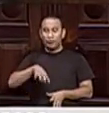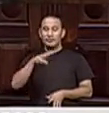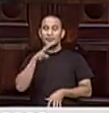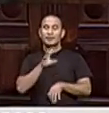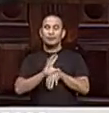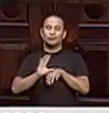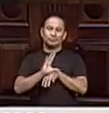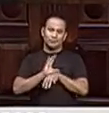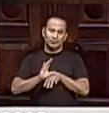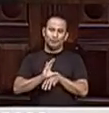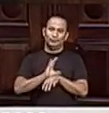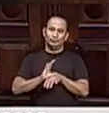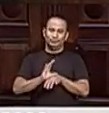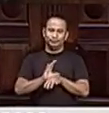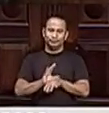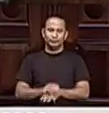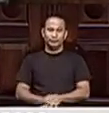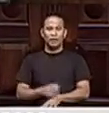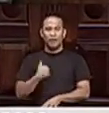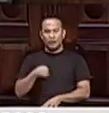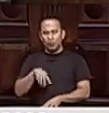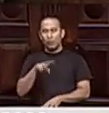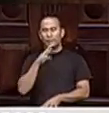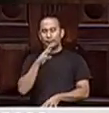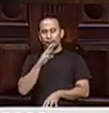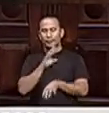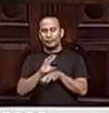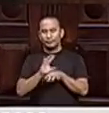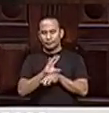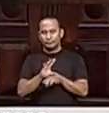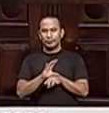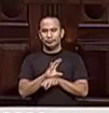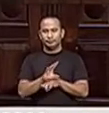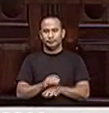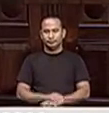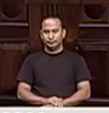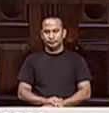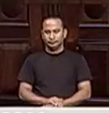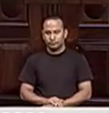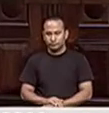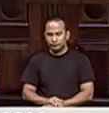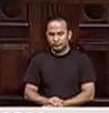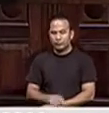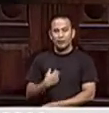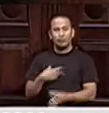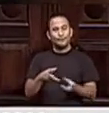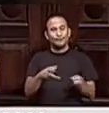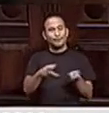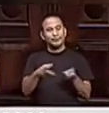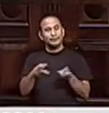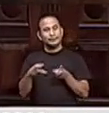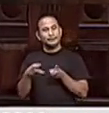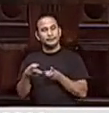Constituição. E eu conheço a Constituição. E percebo